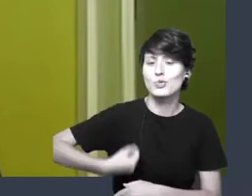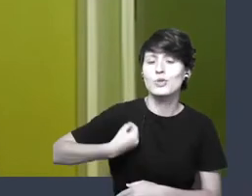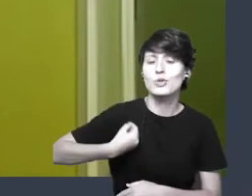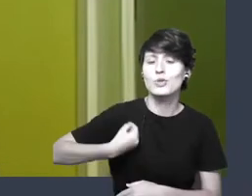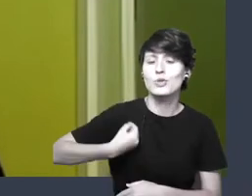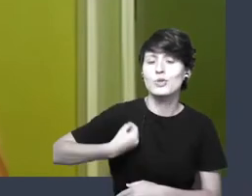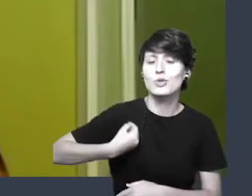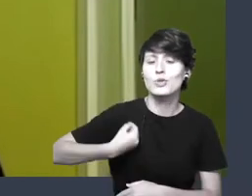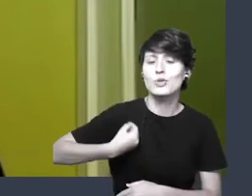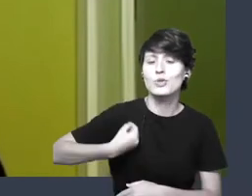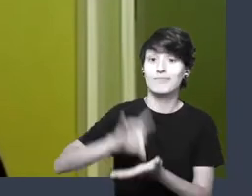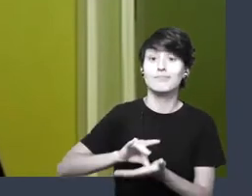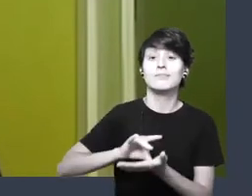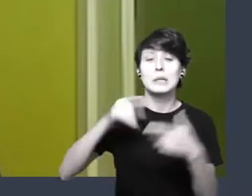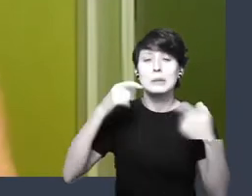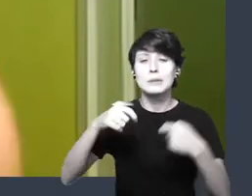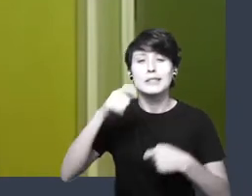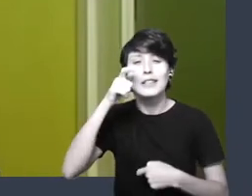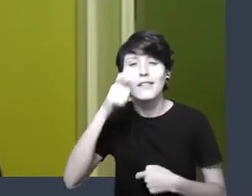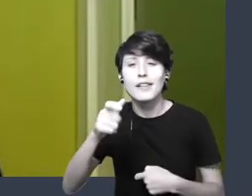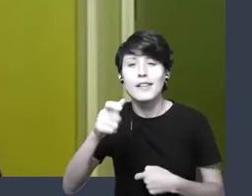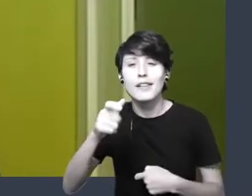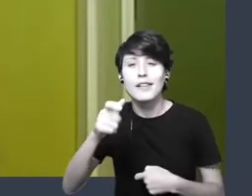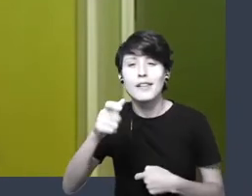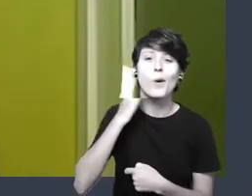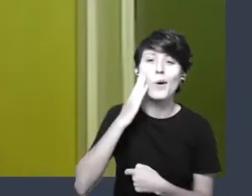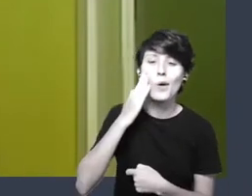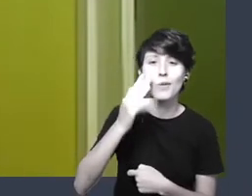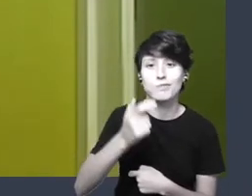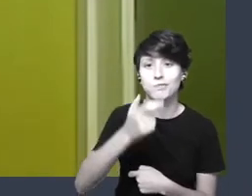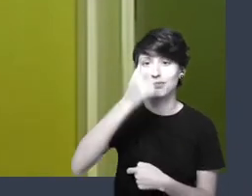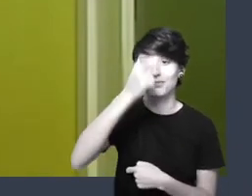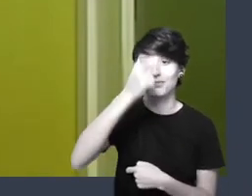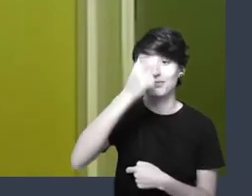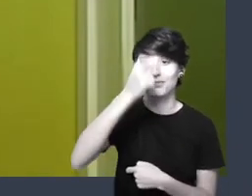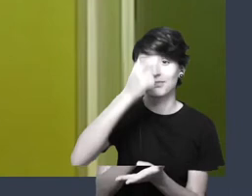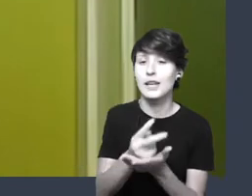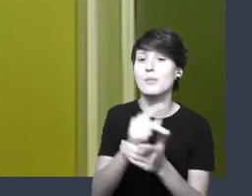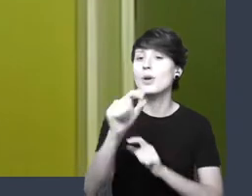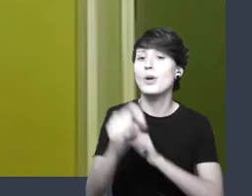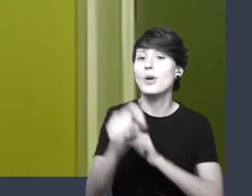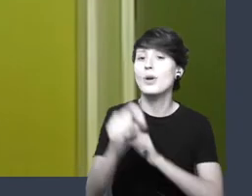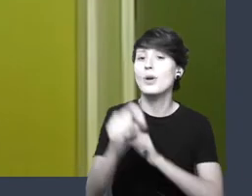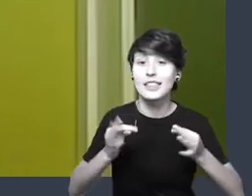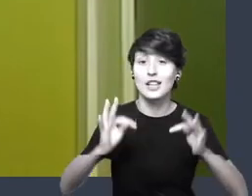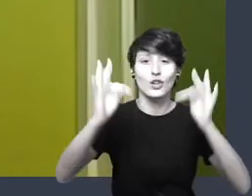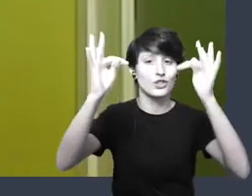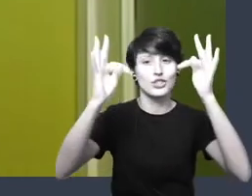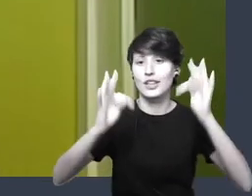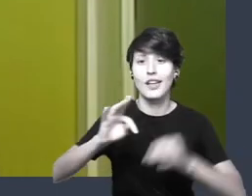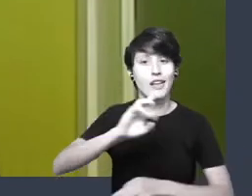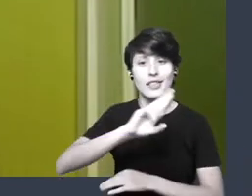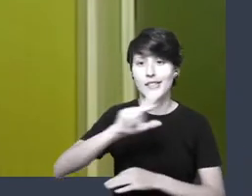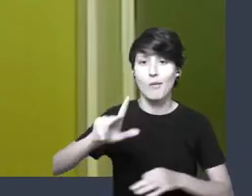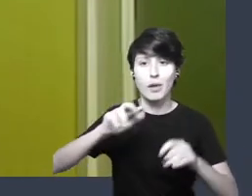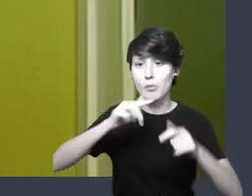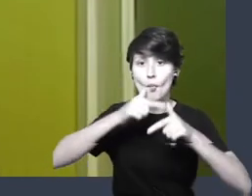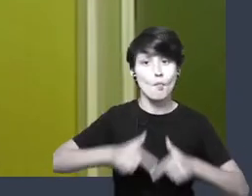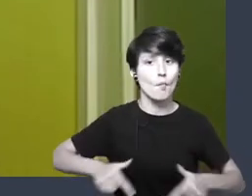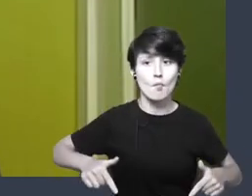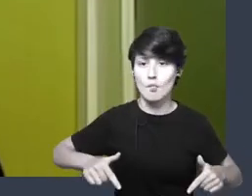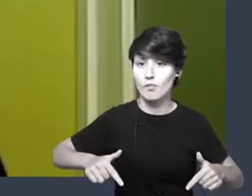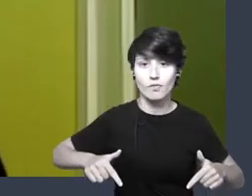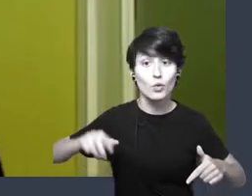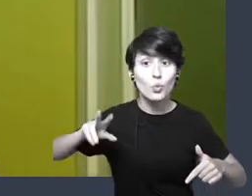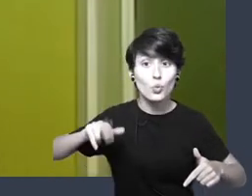precisa enxergar e saber e sempre ter em mente é que a tecnologia ela não é neutra. Ela nunca é